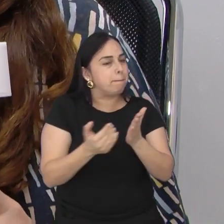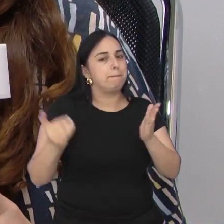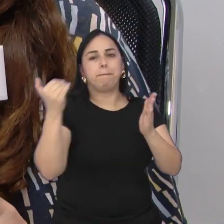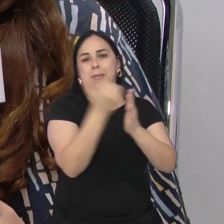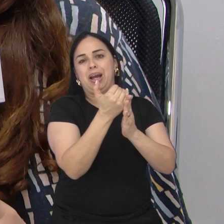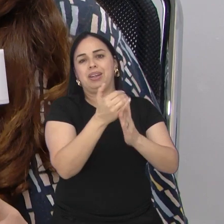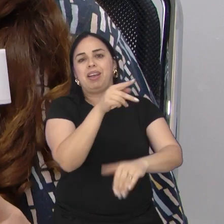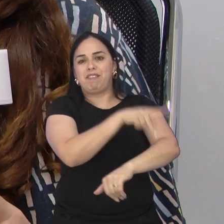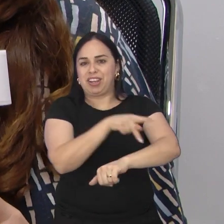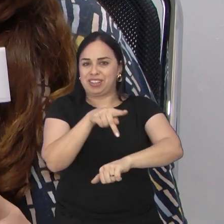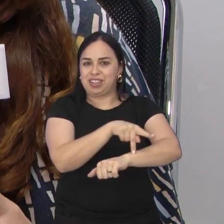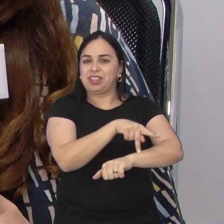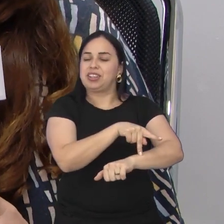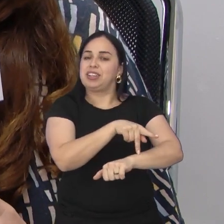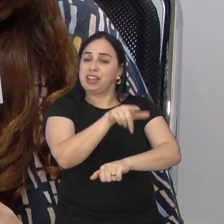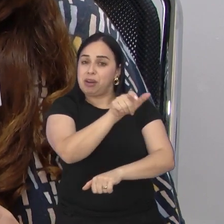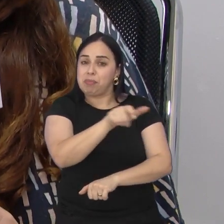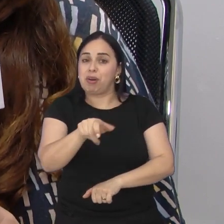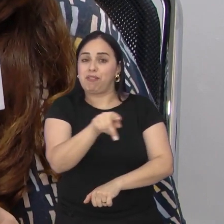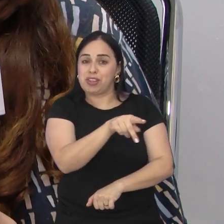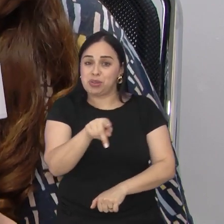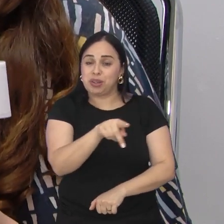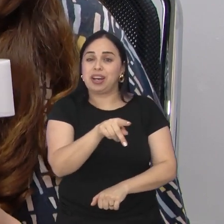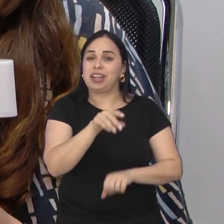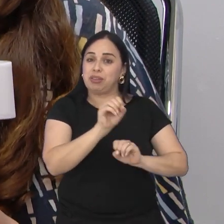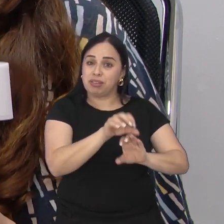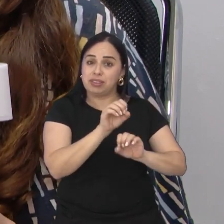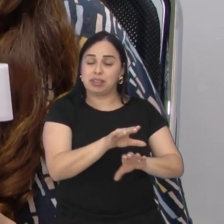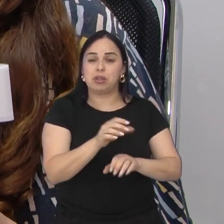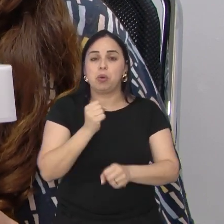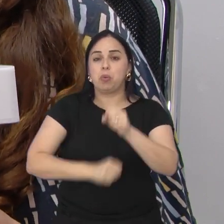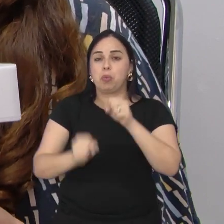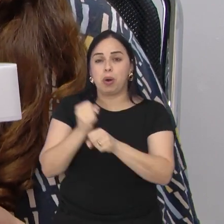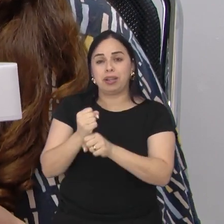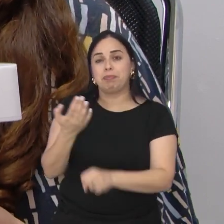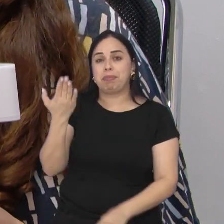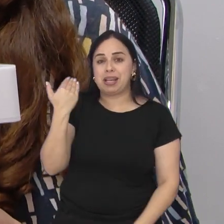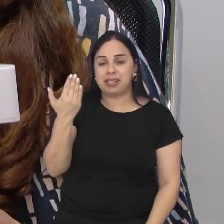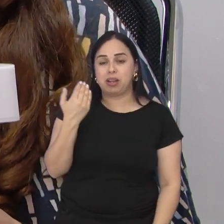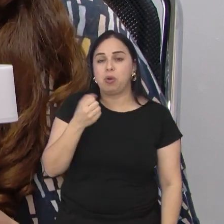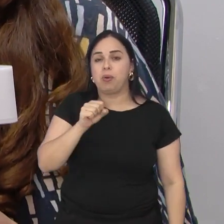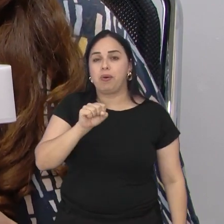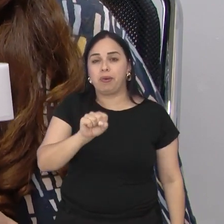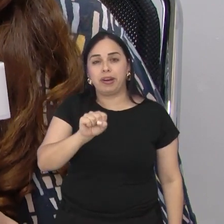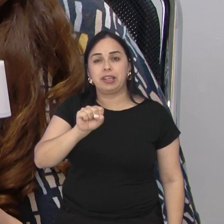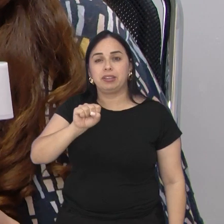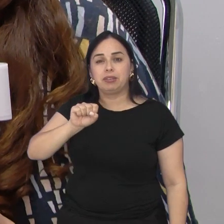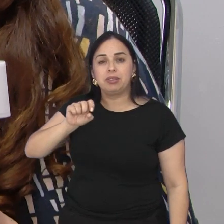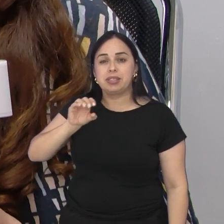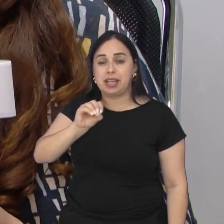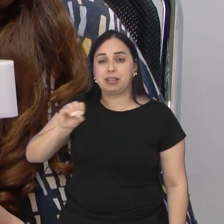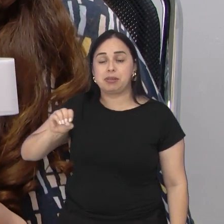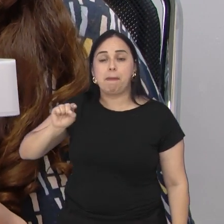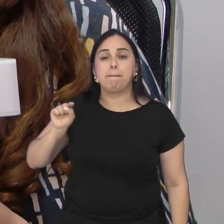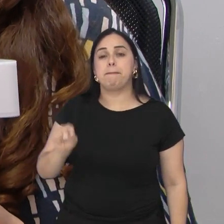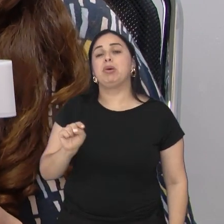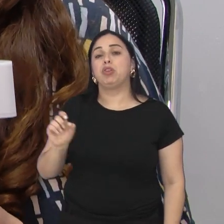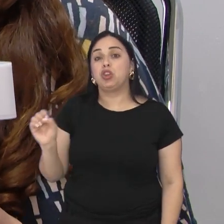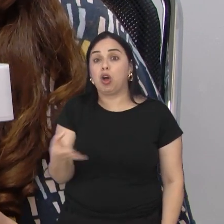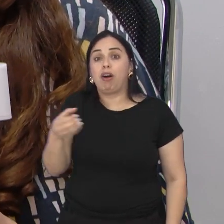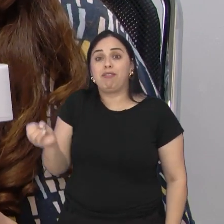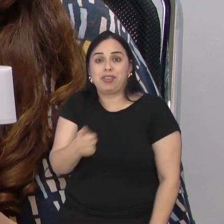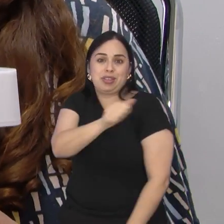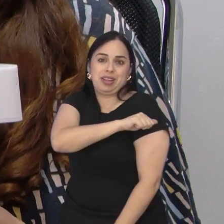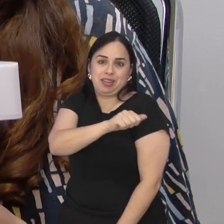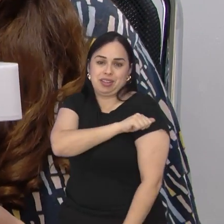de Pedagogia, que forma profissionais da educação. Apenas no ano passado, foram mais de 800 mil novos alunos matriculados